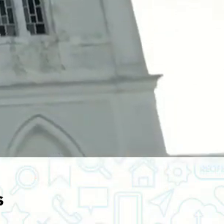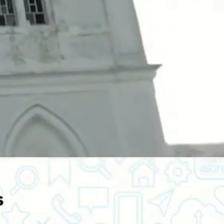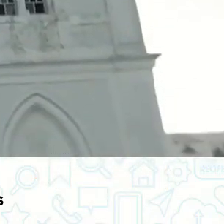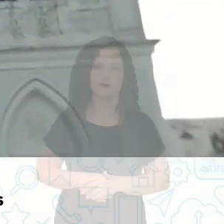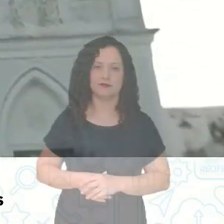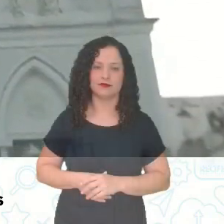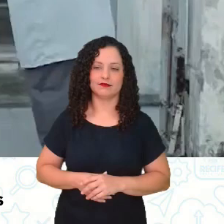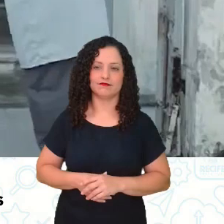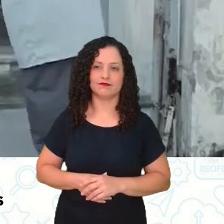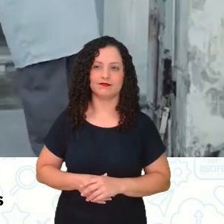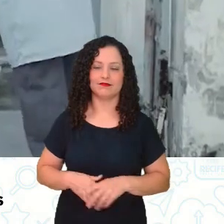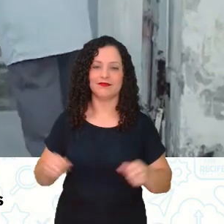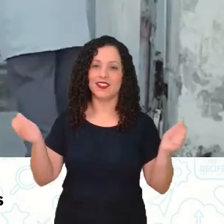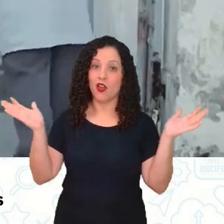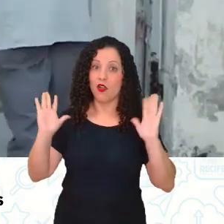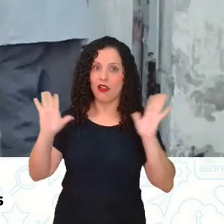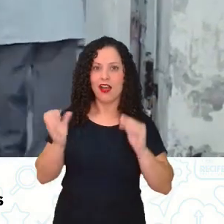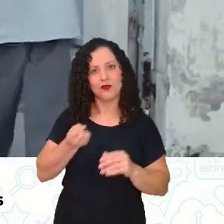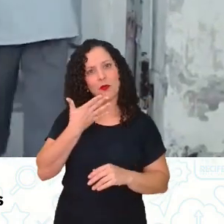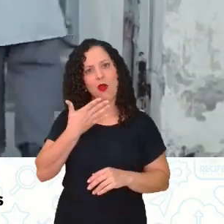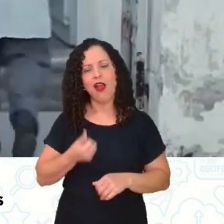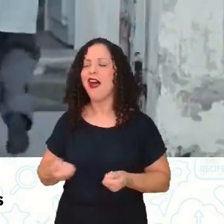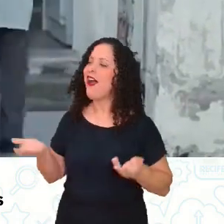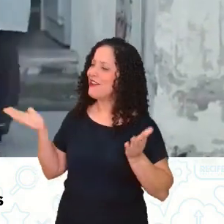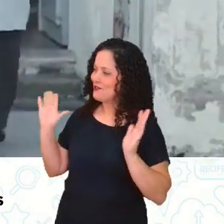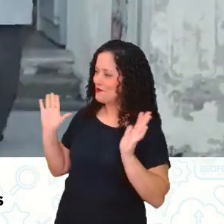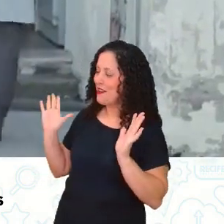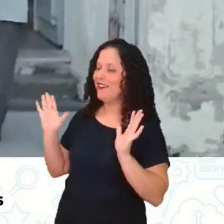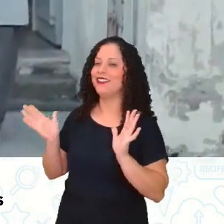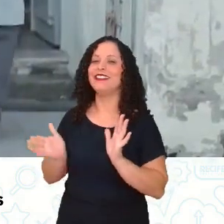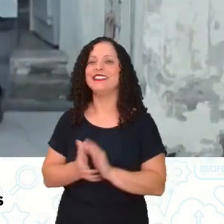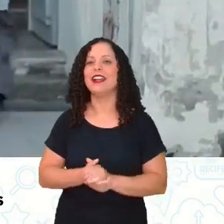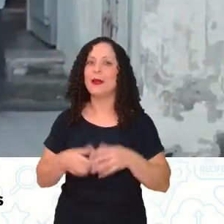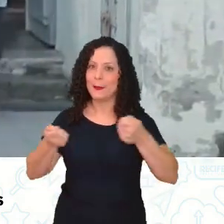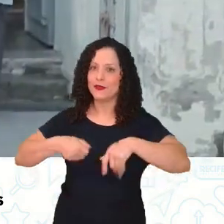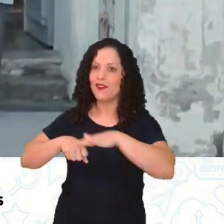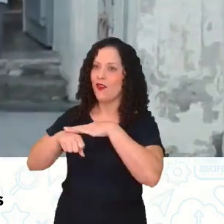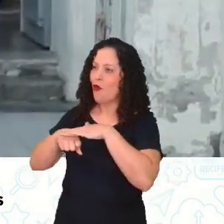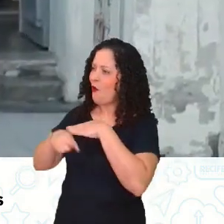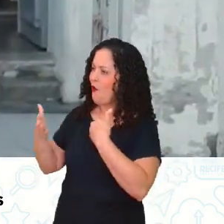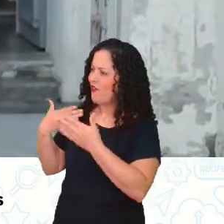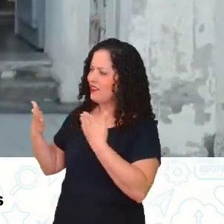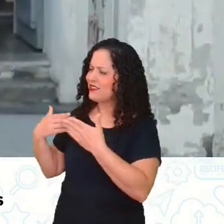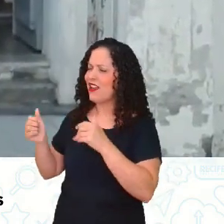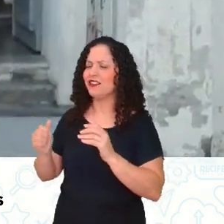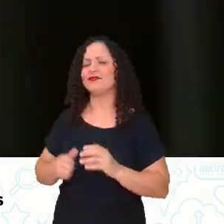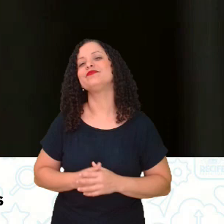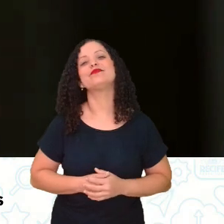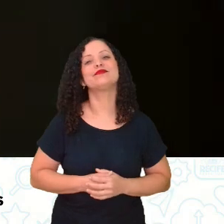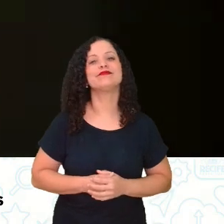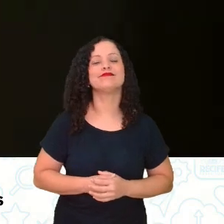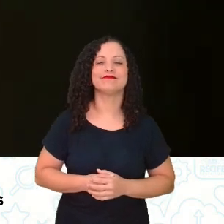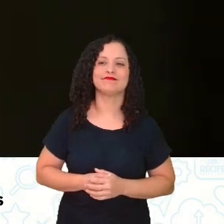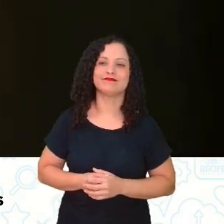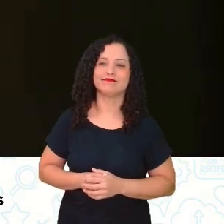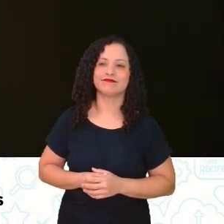Olá, dona Santinha, tudo bem? Oi, tudo bem, seu filhinho? Eu precisava mesmo falar com o senhor. Olha só, seu filhinho.